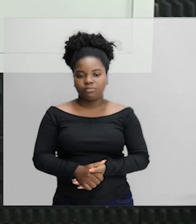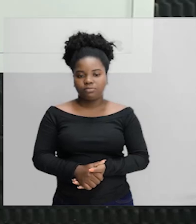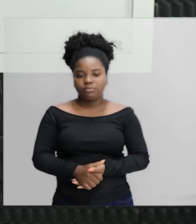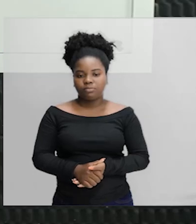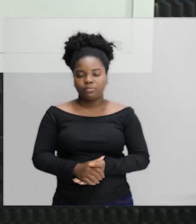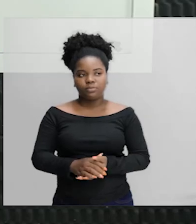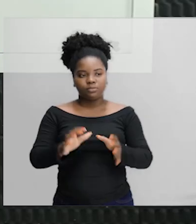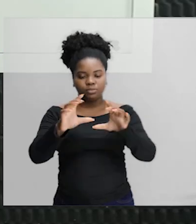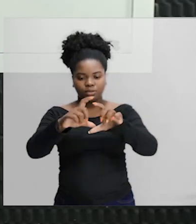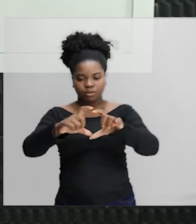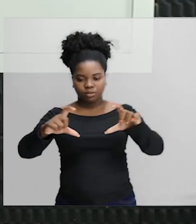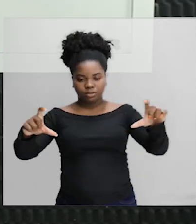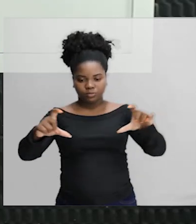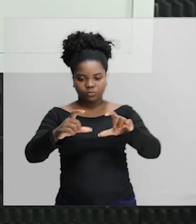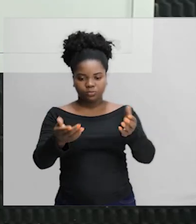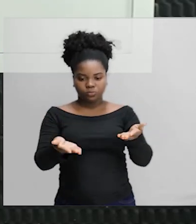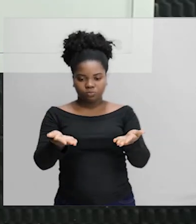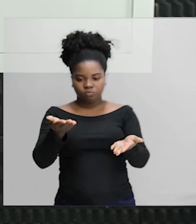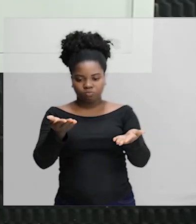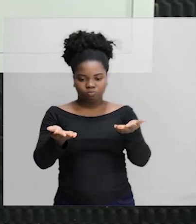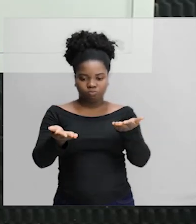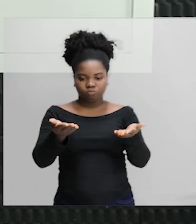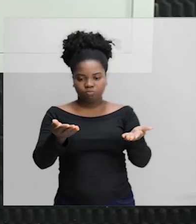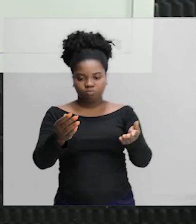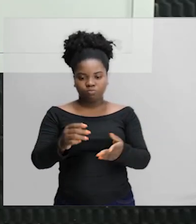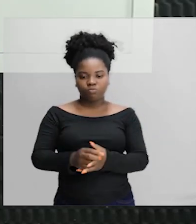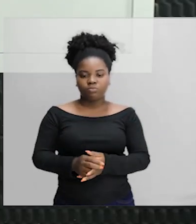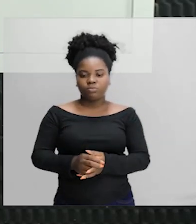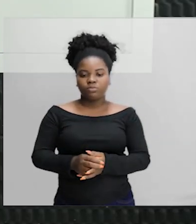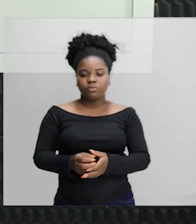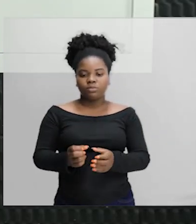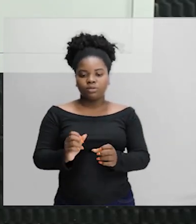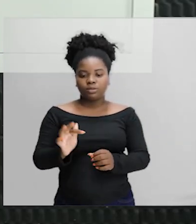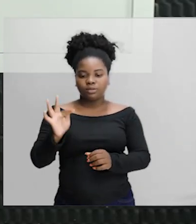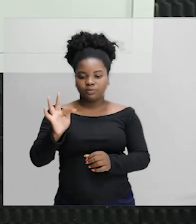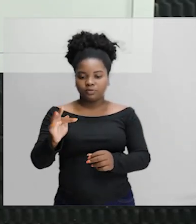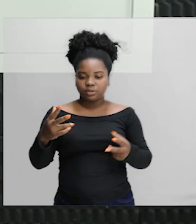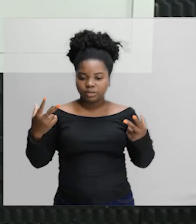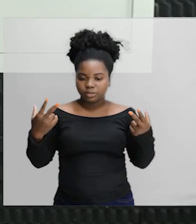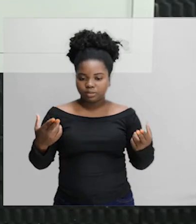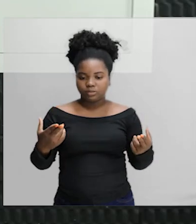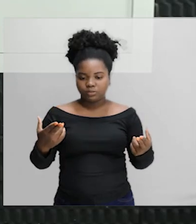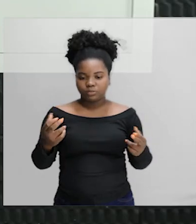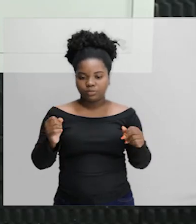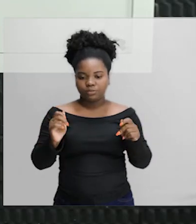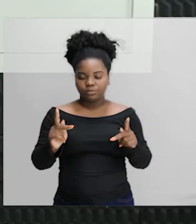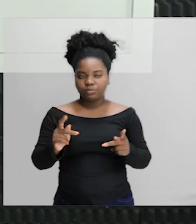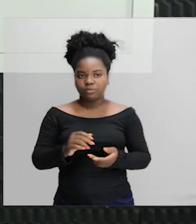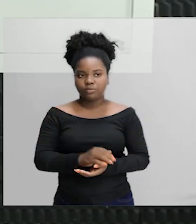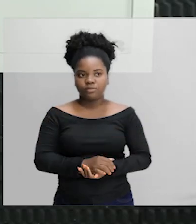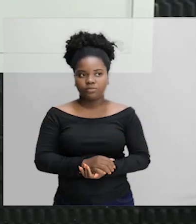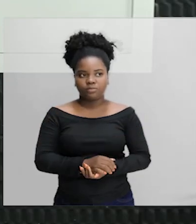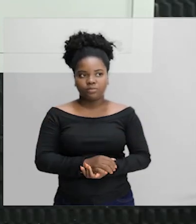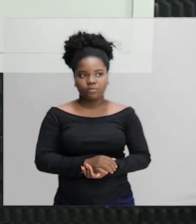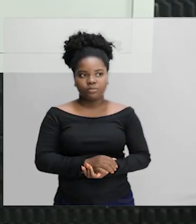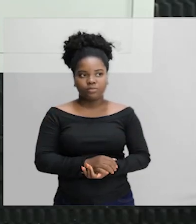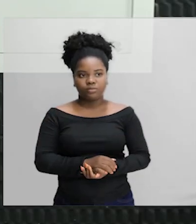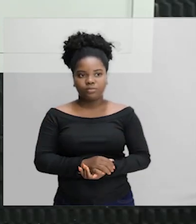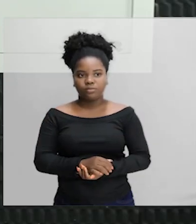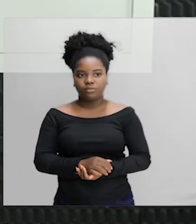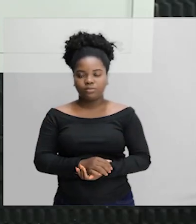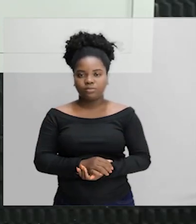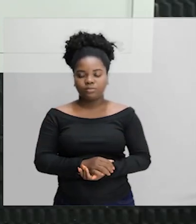barra fique em equilíbrio, essas forças elas vão ter que ser da mesma intensidade. Terá que ser, não é? Terão que ser